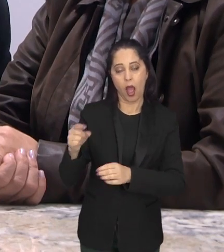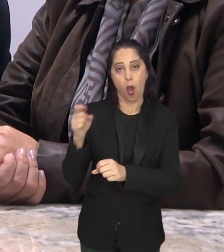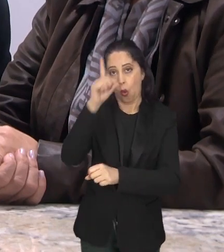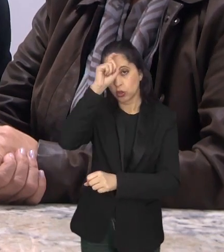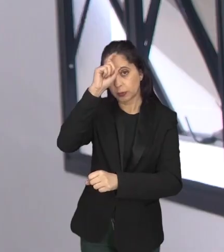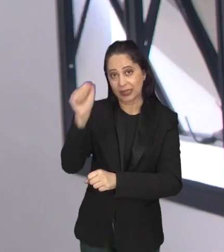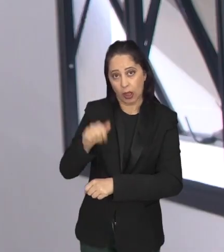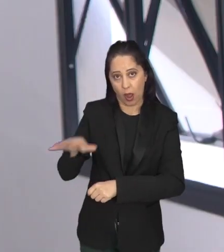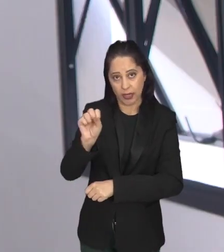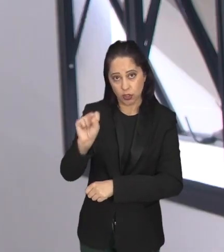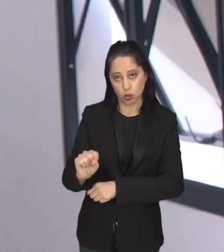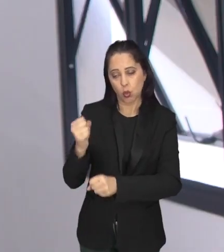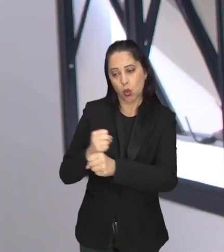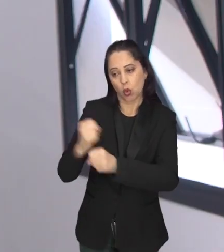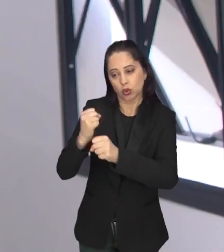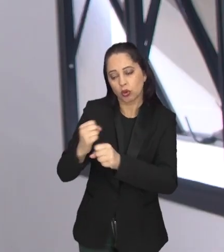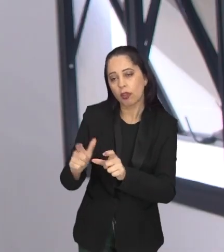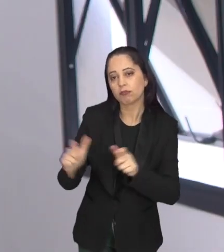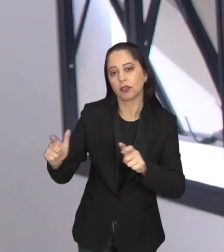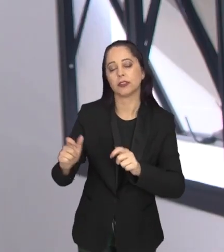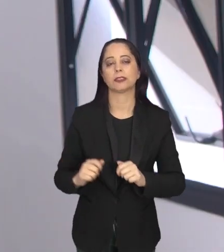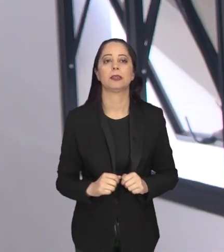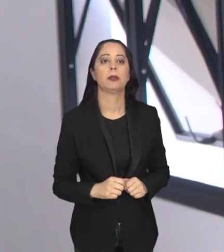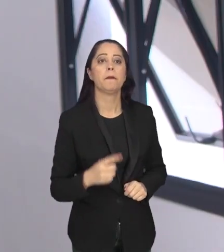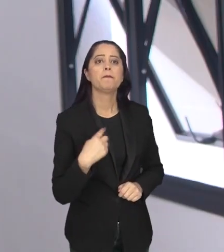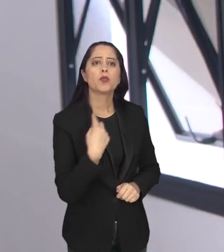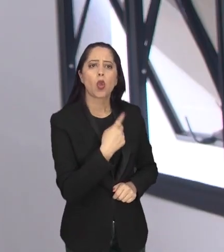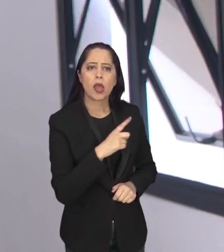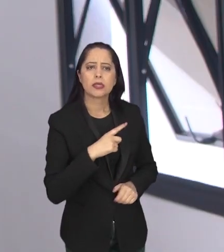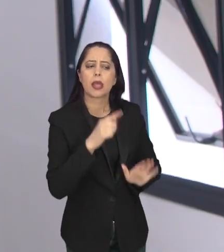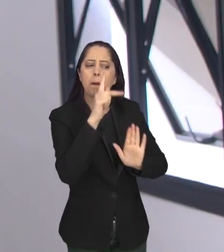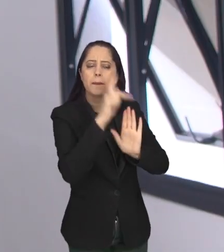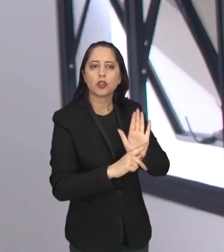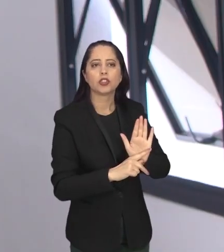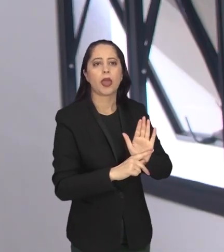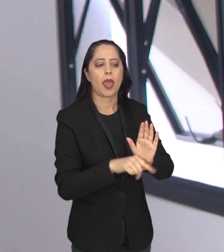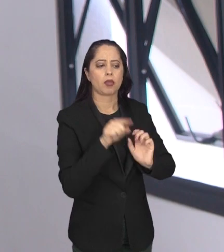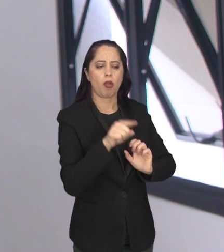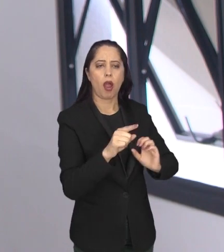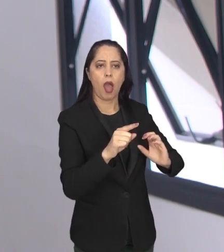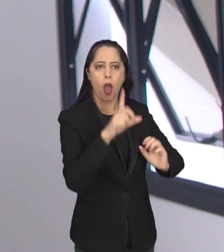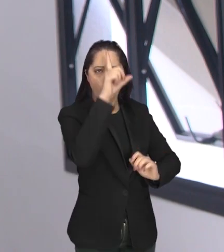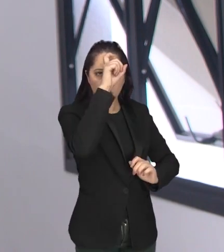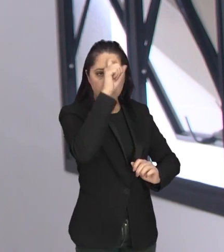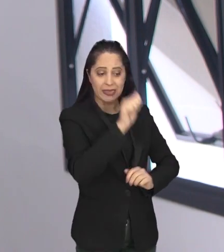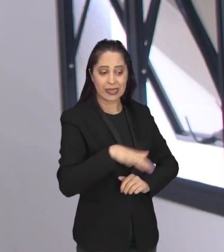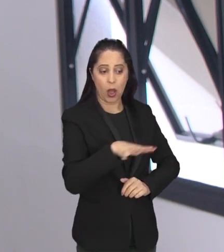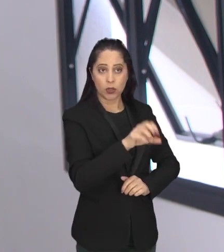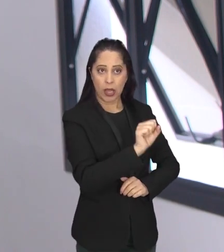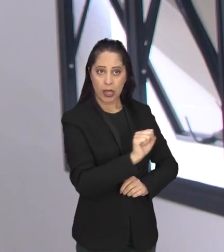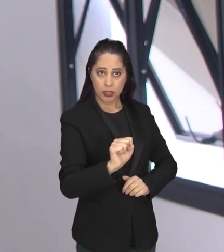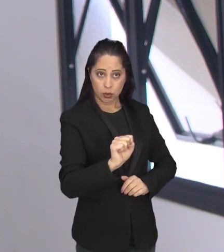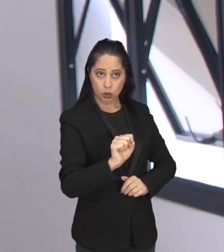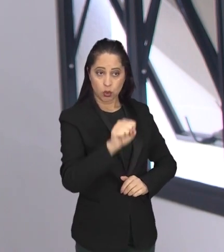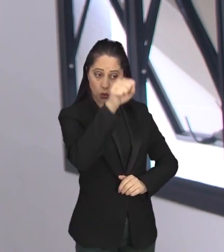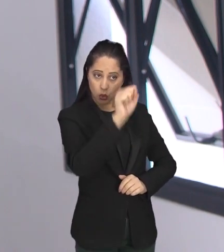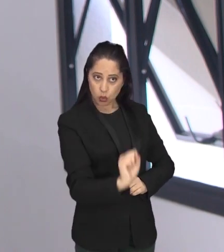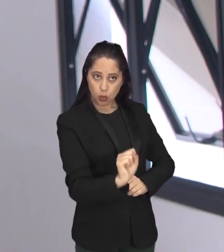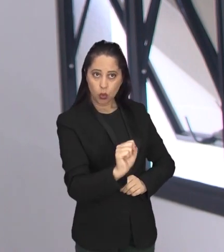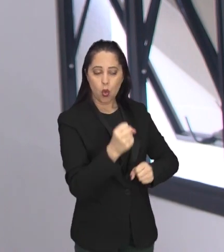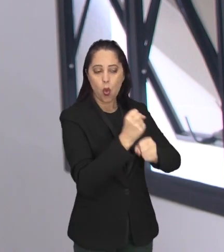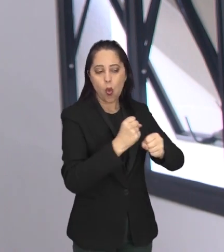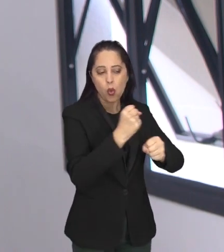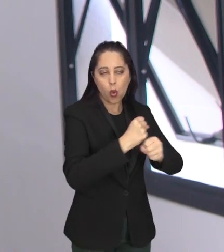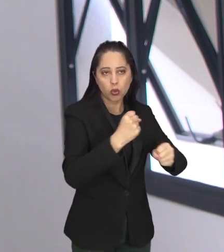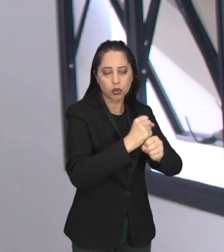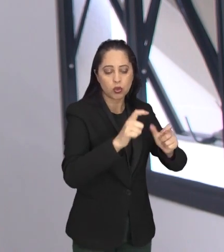ampliação. Nós temos um projeto de ampliação que ele está sendo estudado. A primeira planta